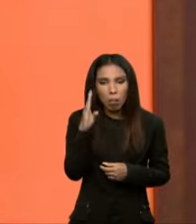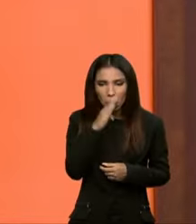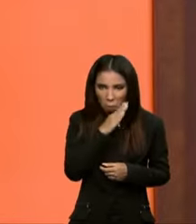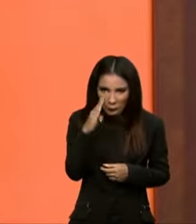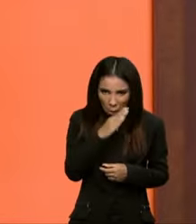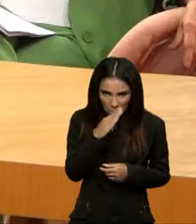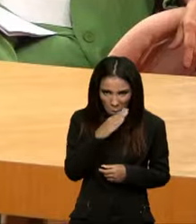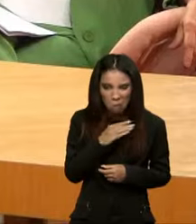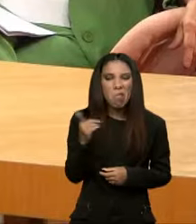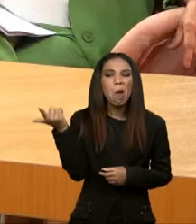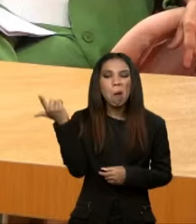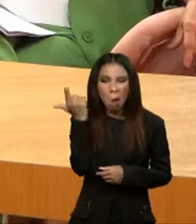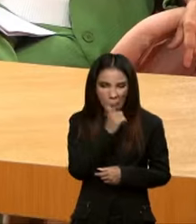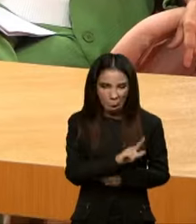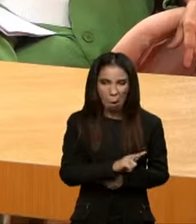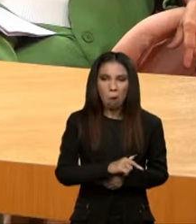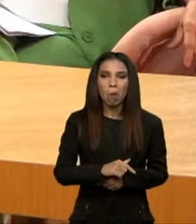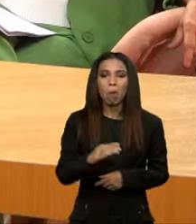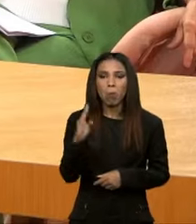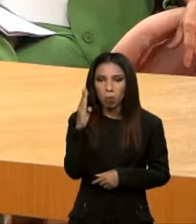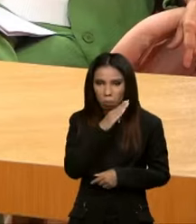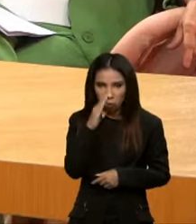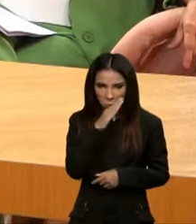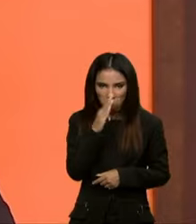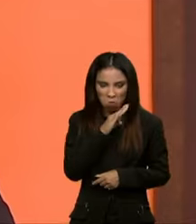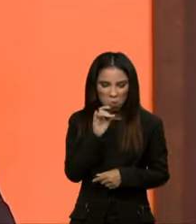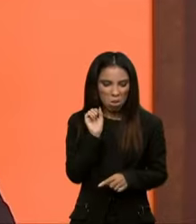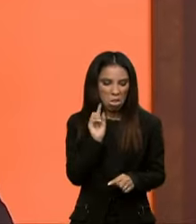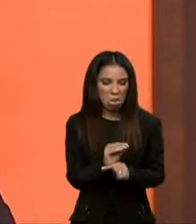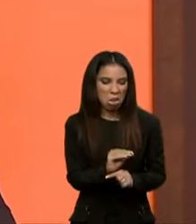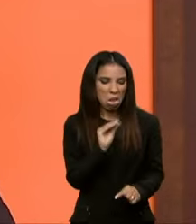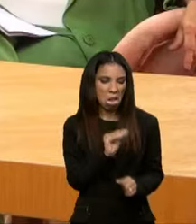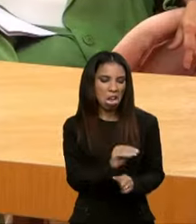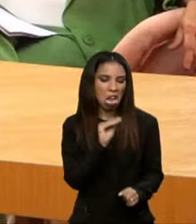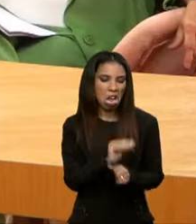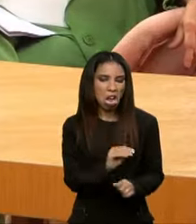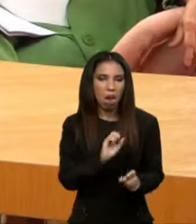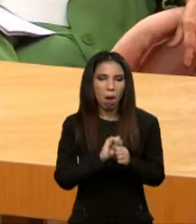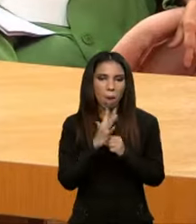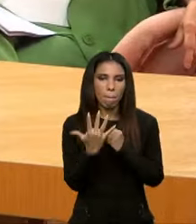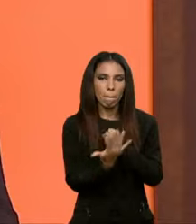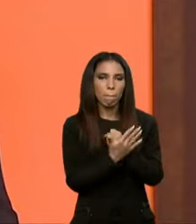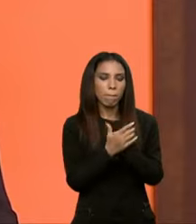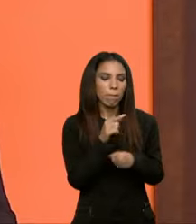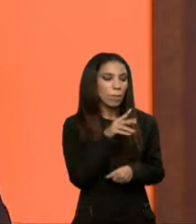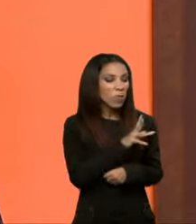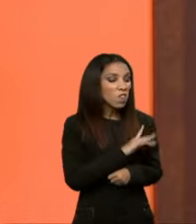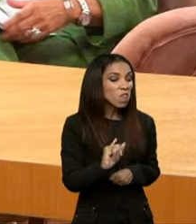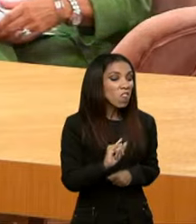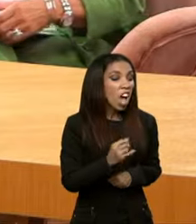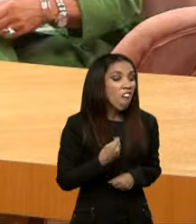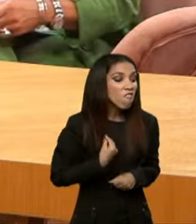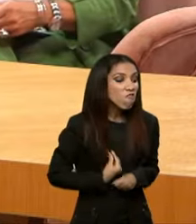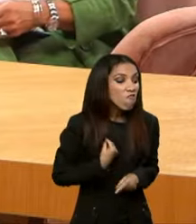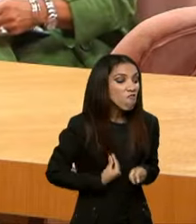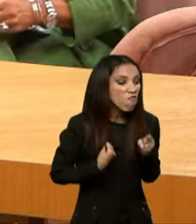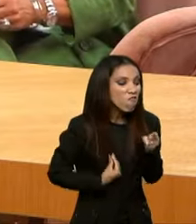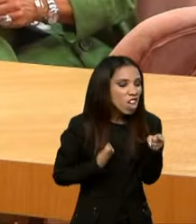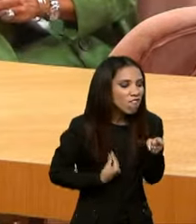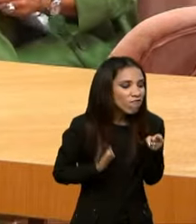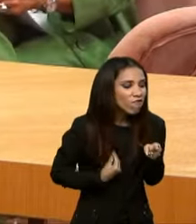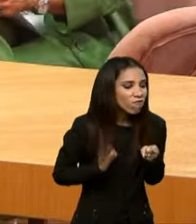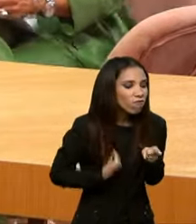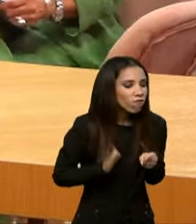Vingou. Rolou, vingou. Vingou, mas vingou. Mas eu fiquei ali nela. Na pandemia eu ficava ali, ó, você vai dar. Vingou. E ela deu dedo